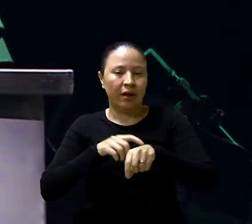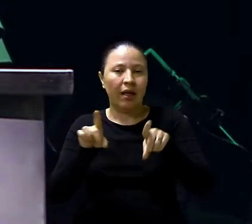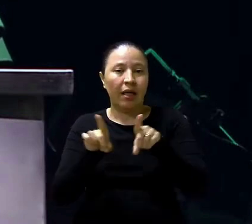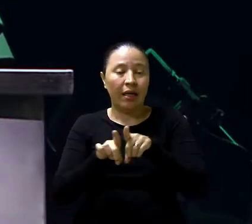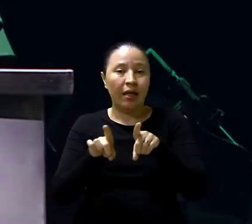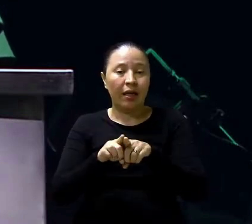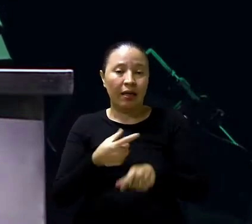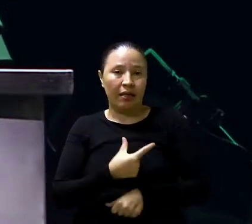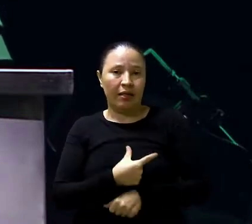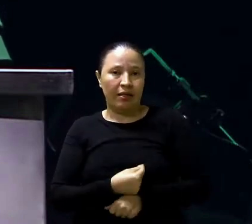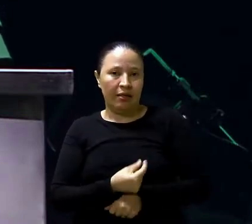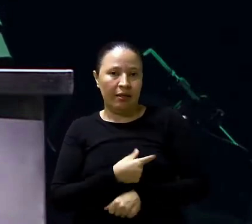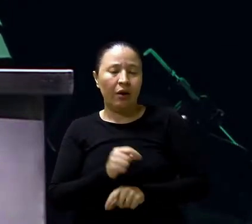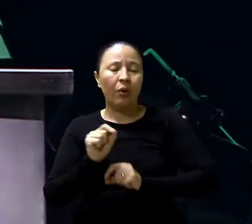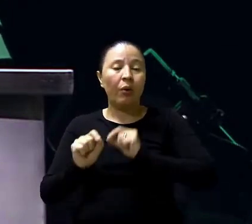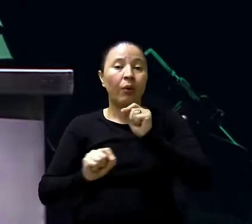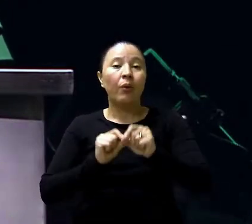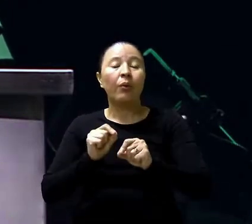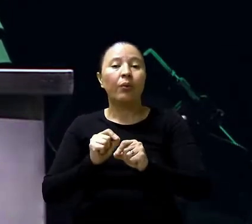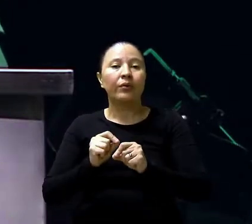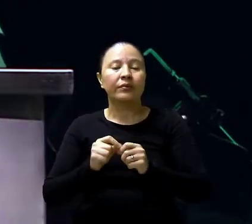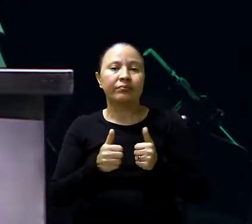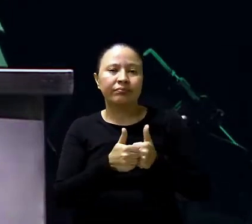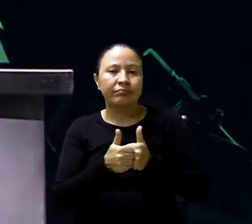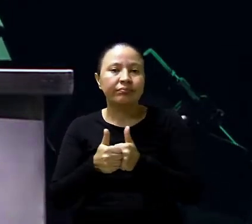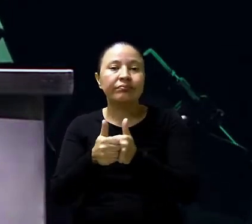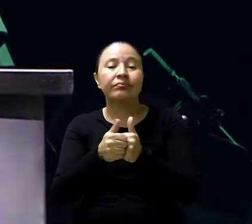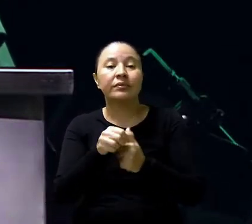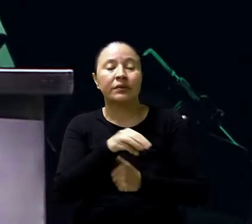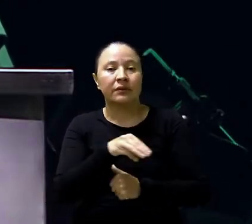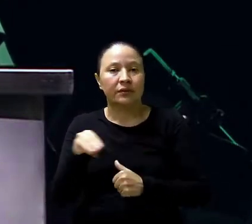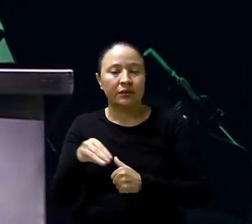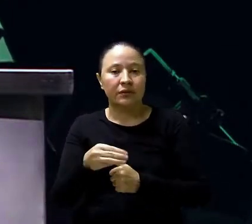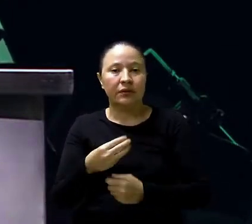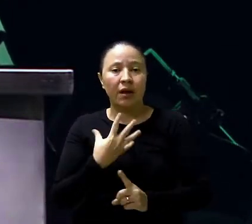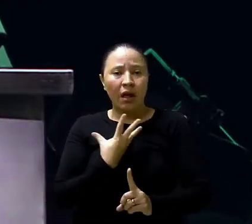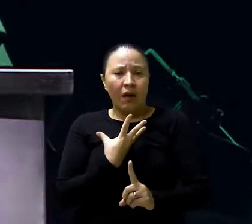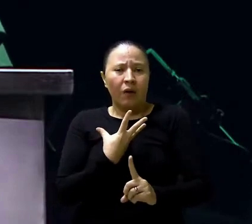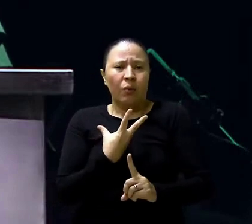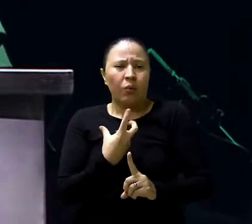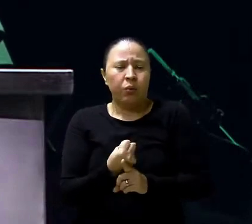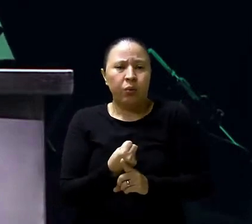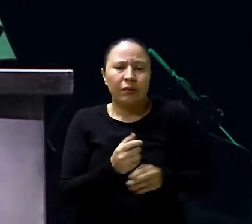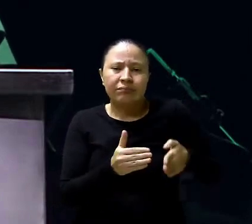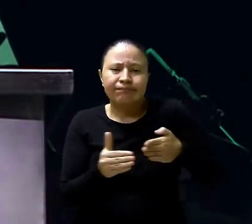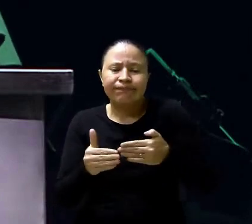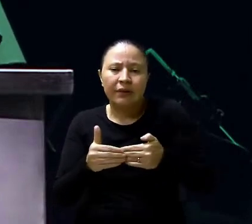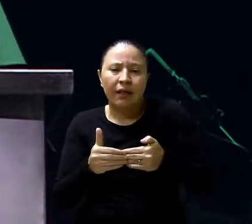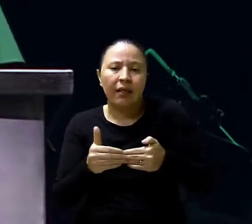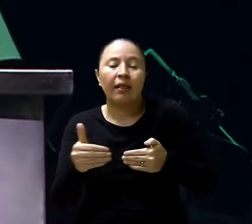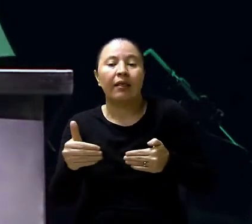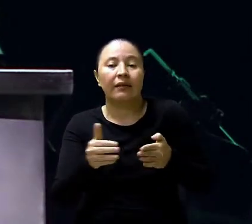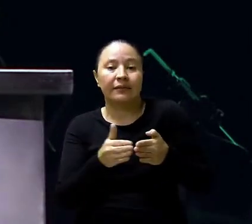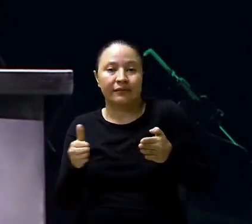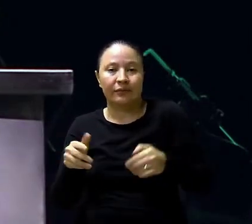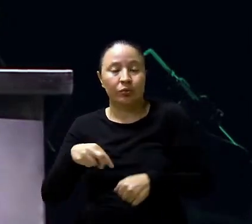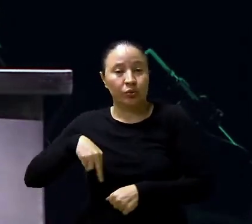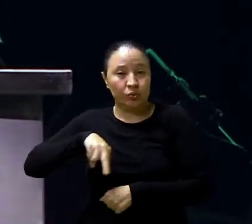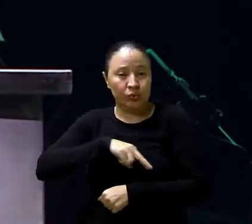para homenagear aqueles que foram nossos guias, mentores e inspiração ao longo dessa jornada, nossos